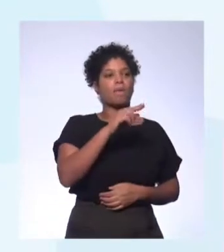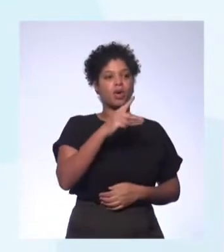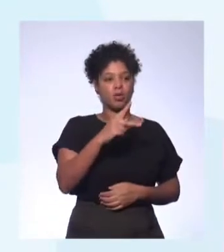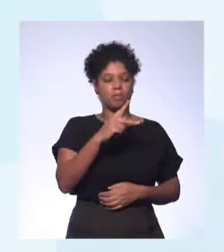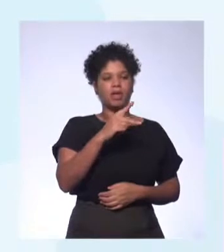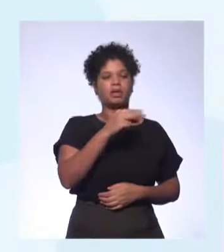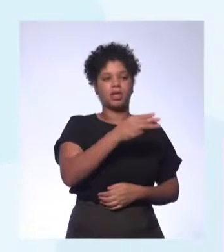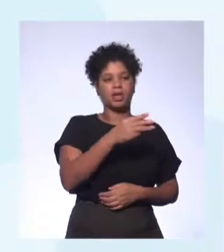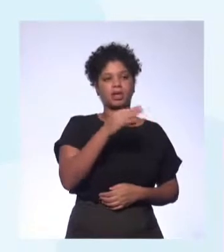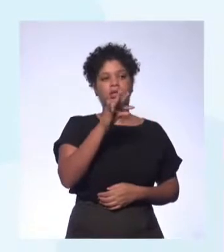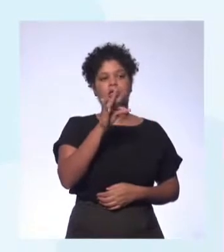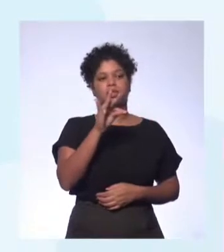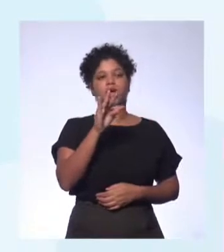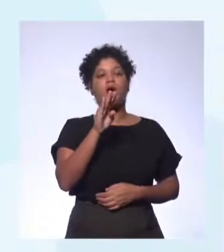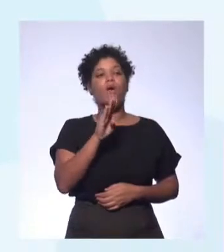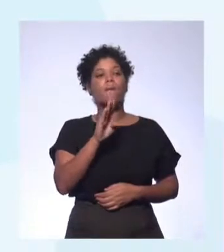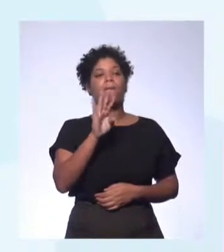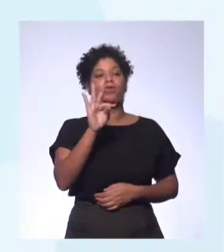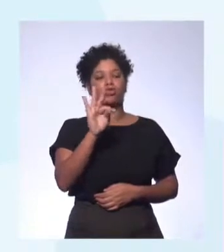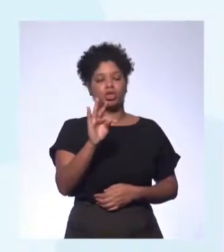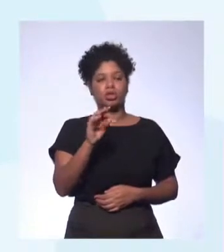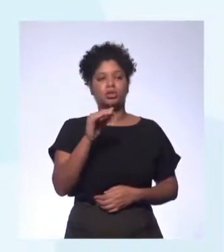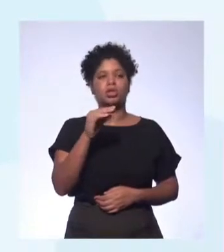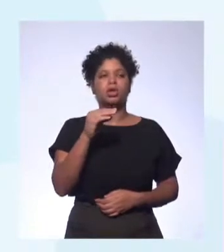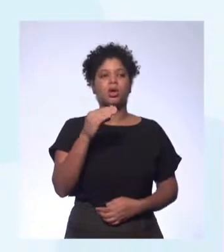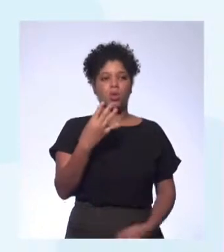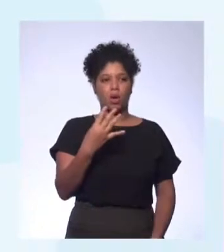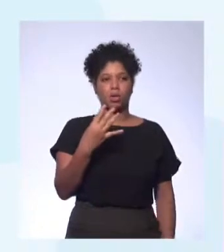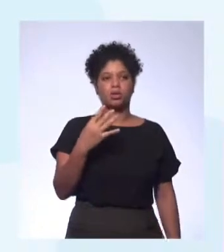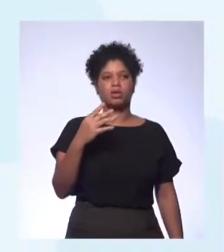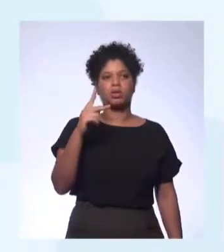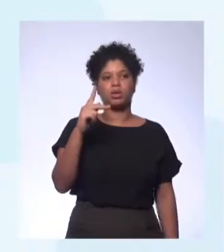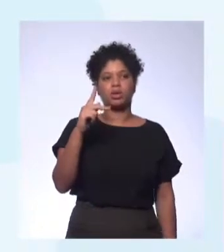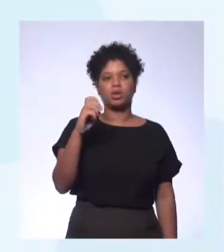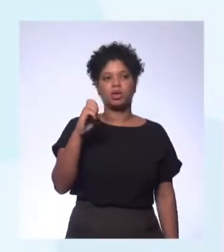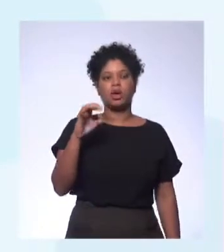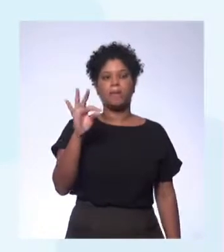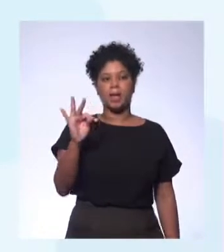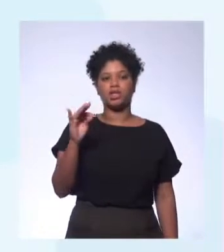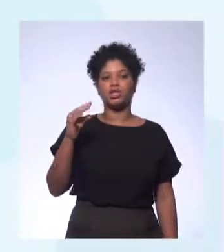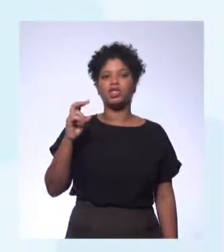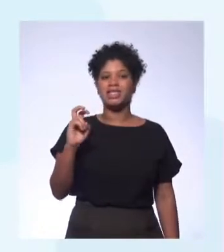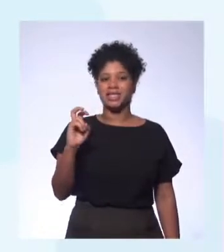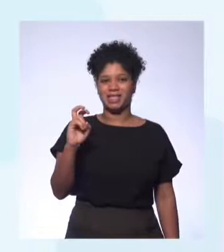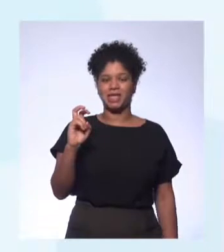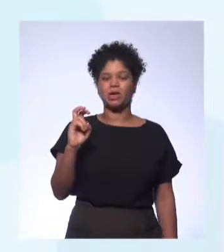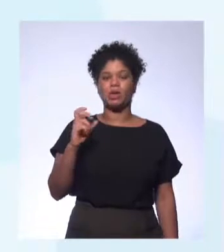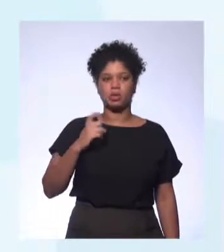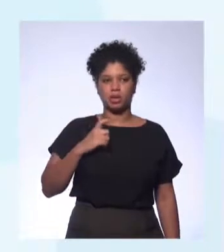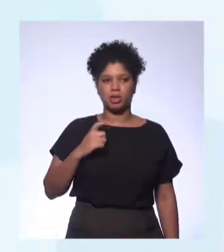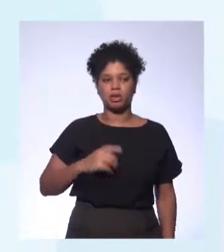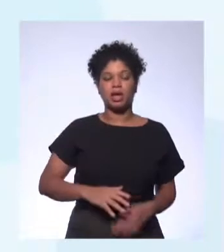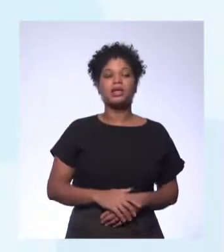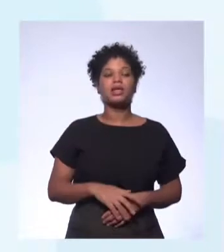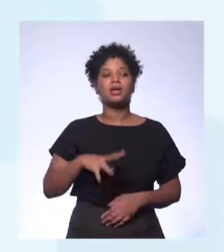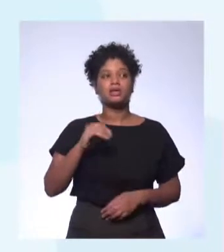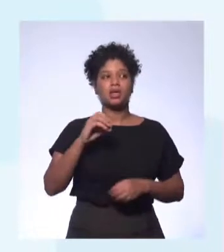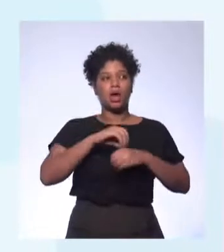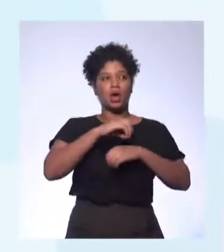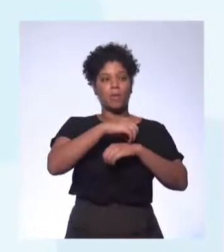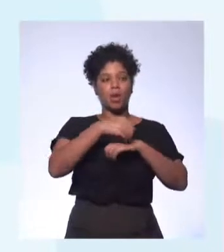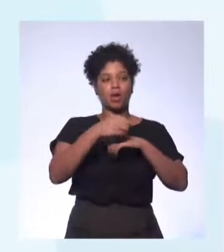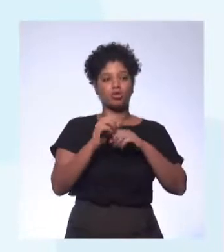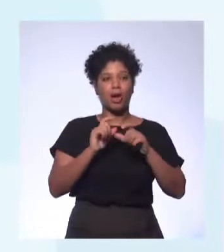cinco Observe que a temperatura de ebulição ela vai aumentando conforme aumenta o tamanho da molécula ok